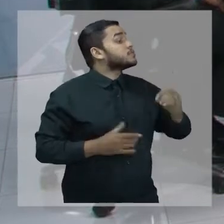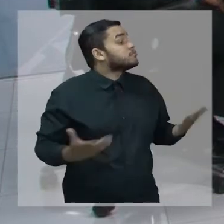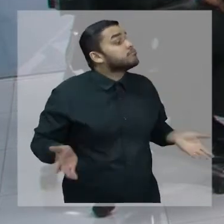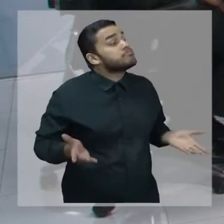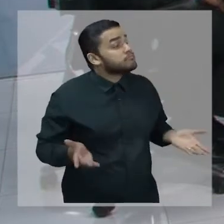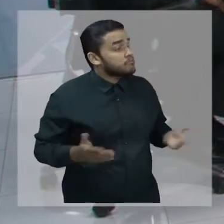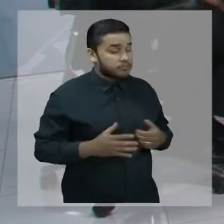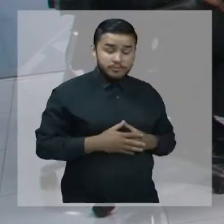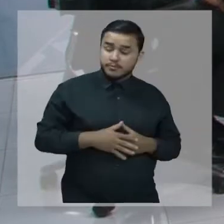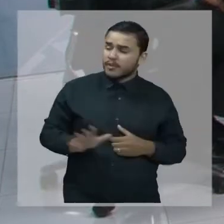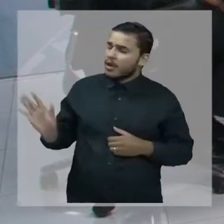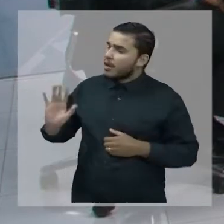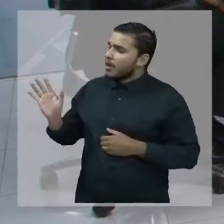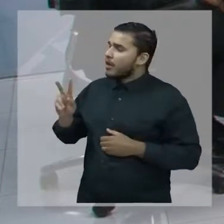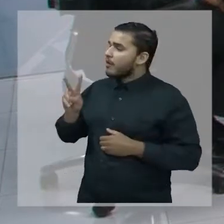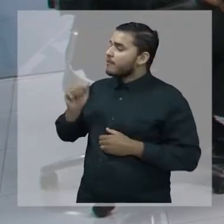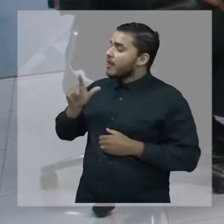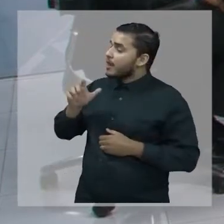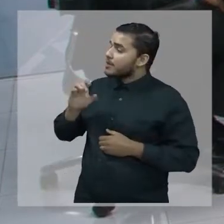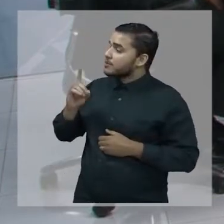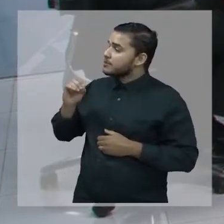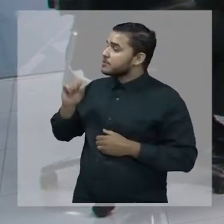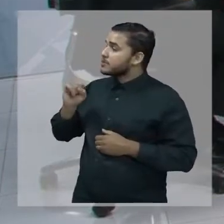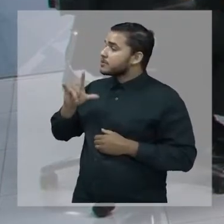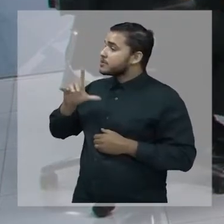como isso, a acumulação, não tem nada,